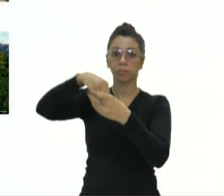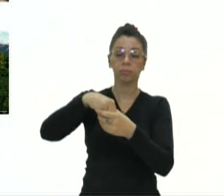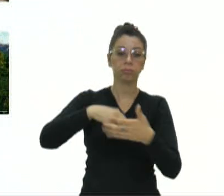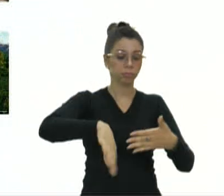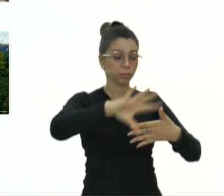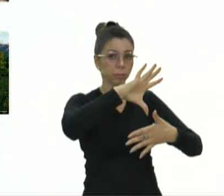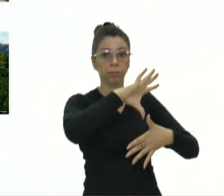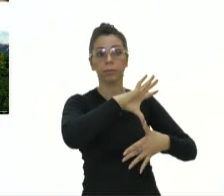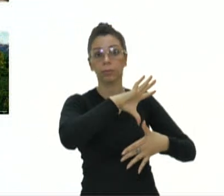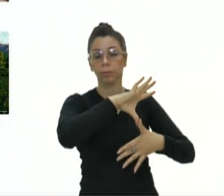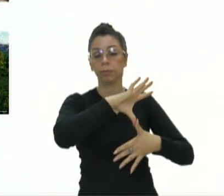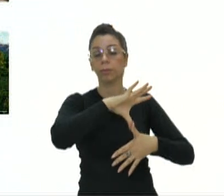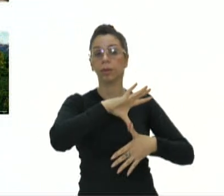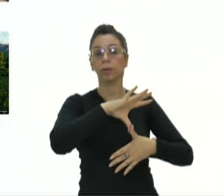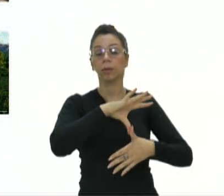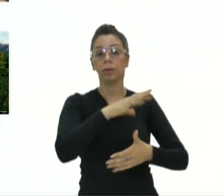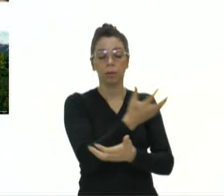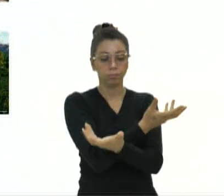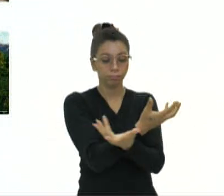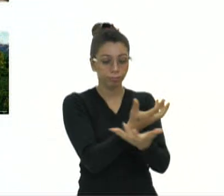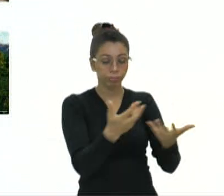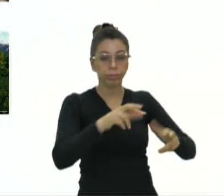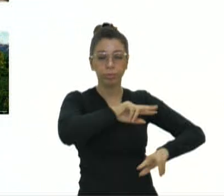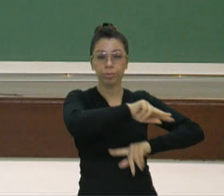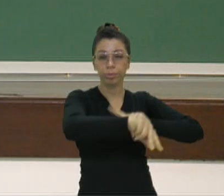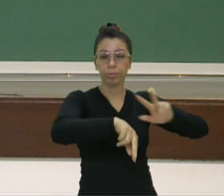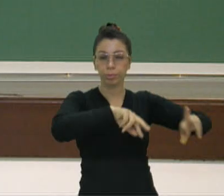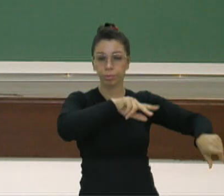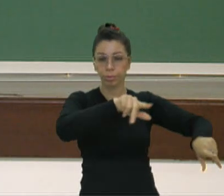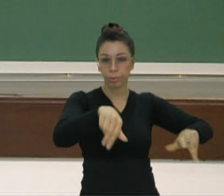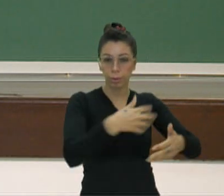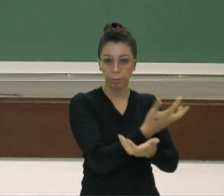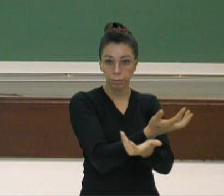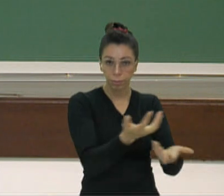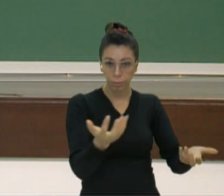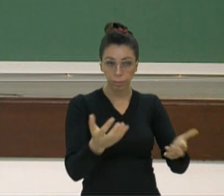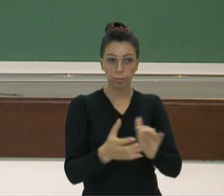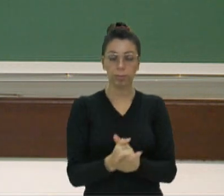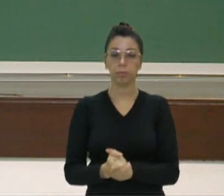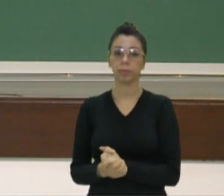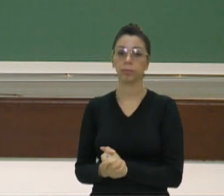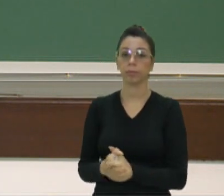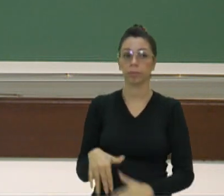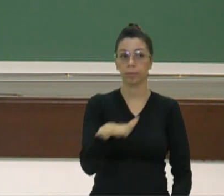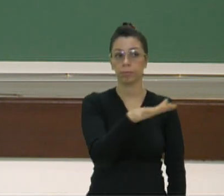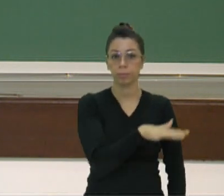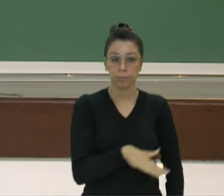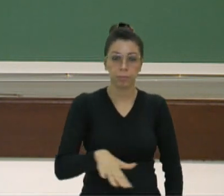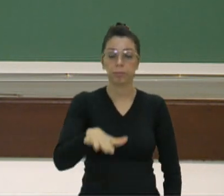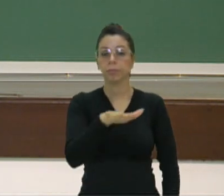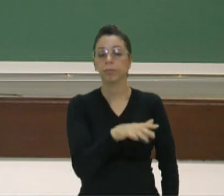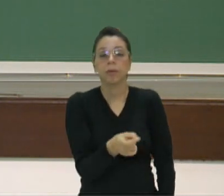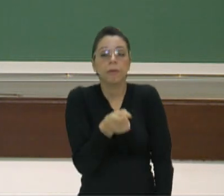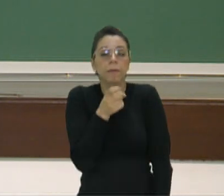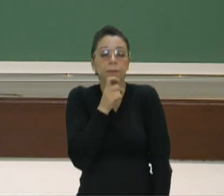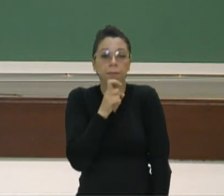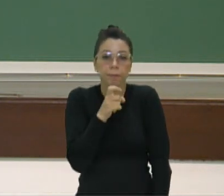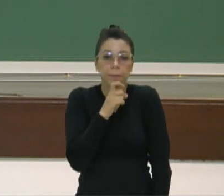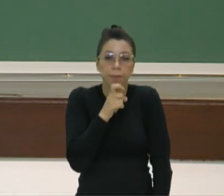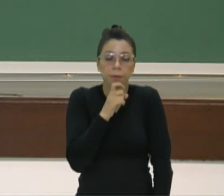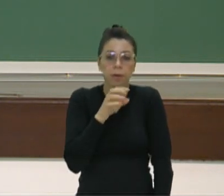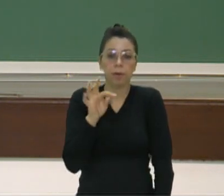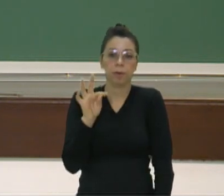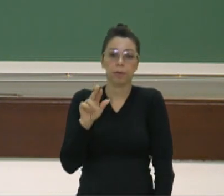continente americano uma grande diversificação de elementos de vegetação. Vamos ter em áreas mais frias a